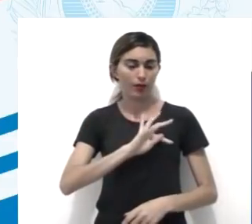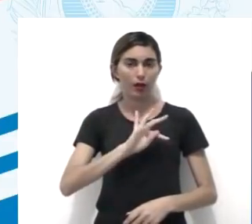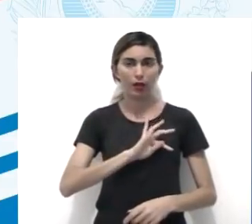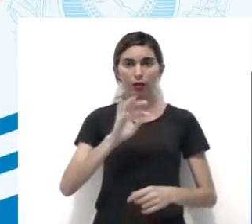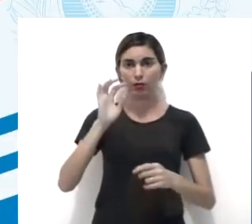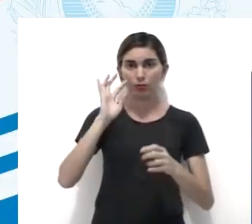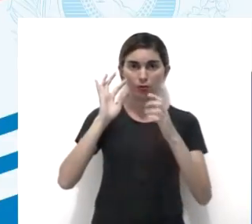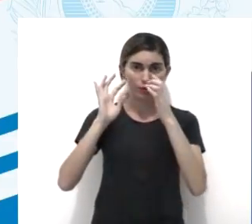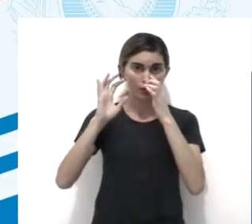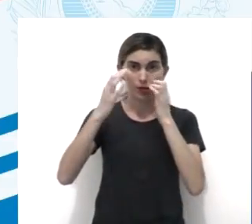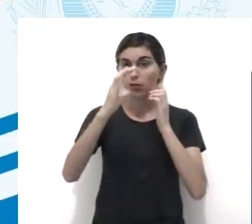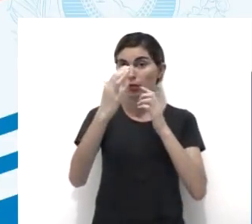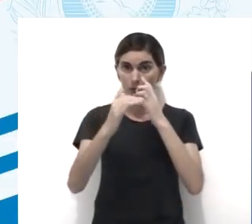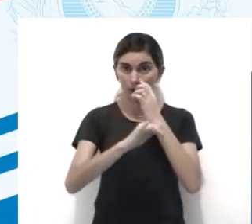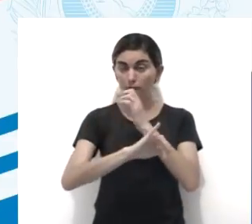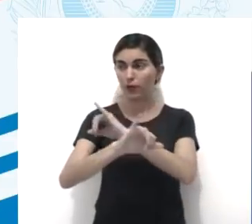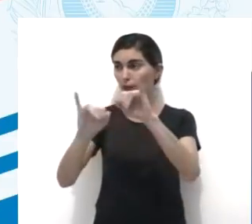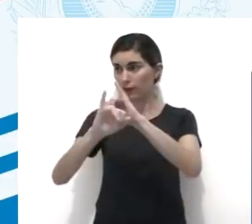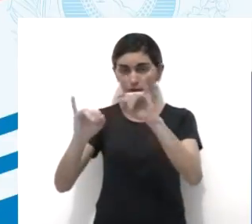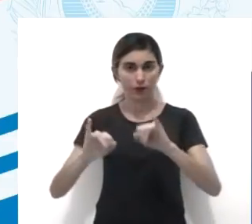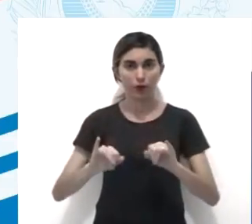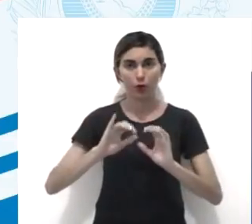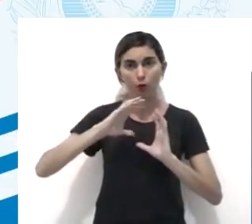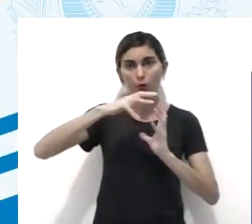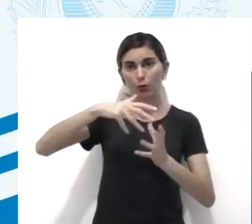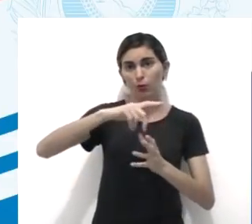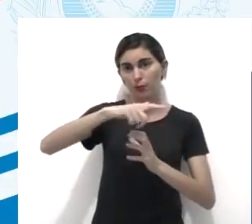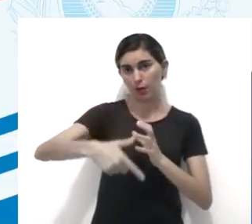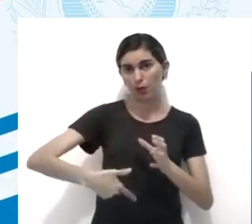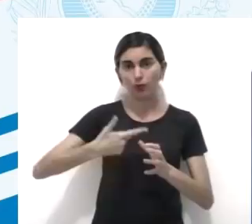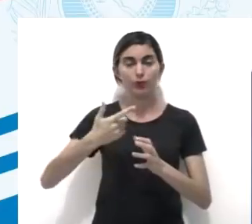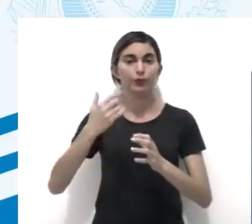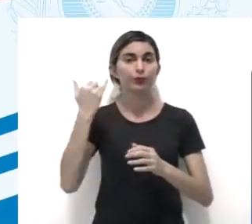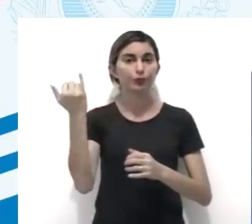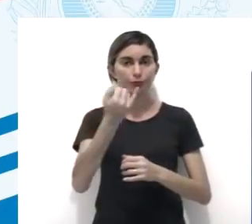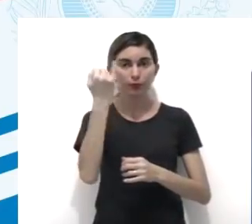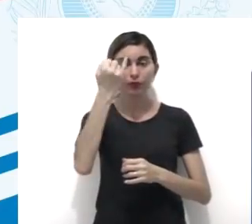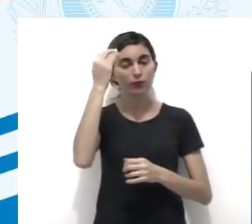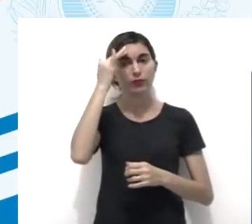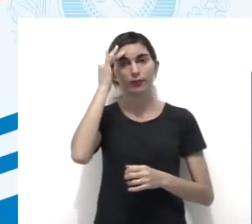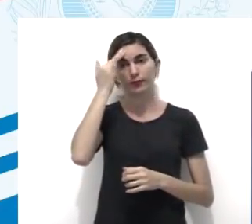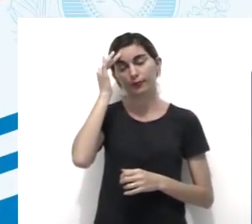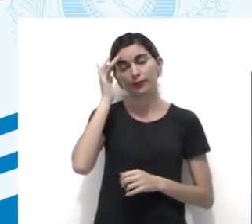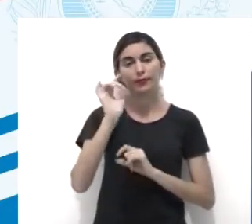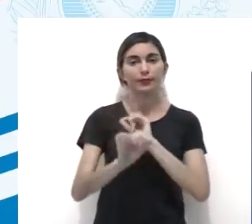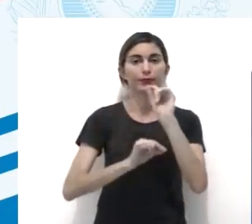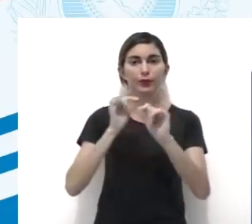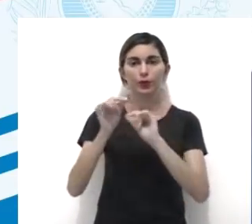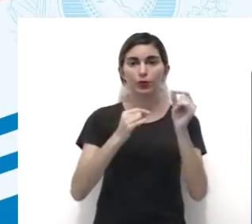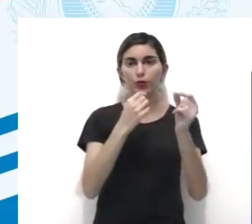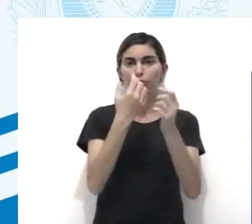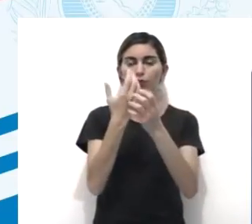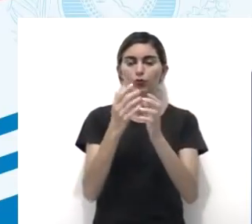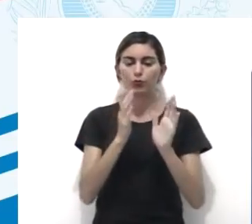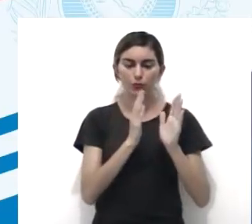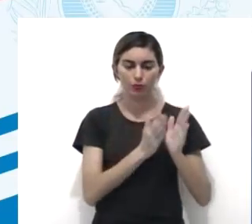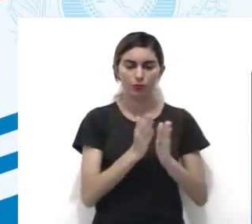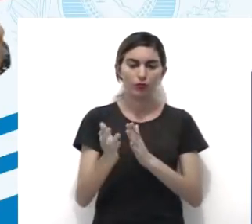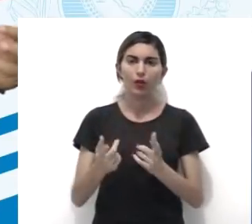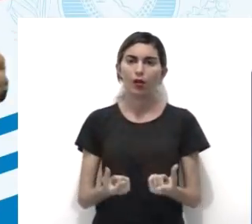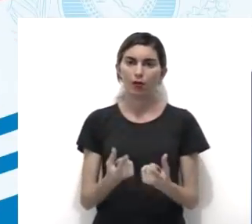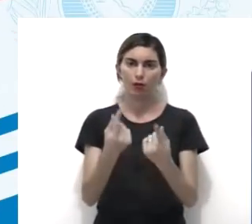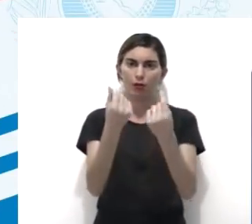Revolução Técnico-Científica Informacional em nível local e global. É muito importante a gente compreender que os estágios